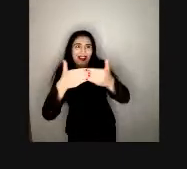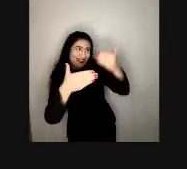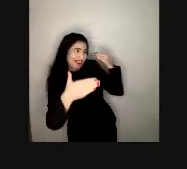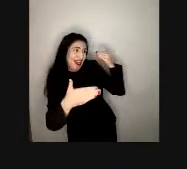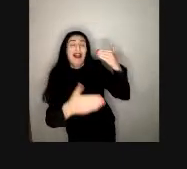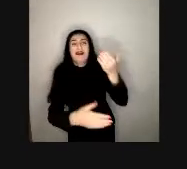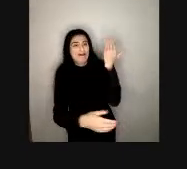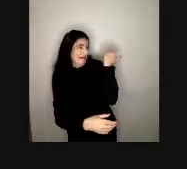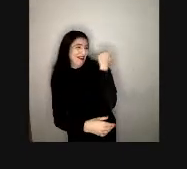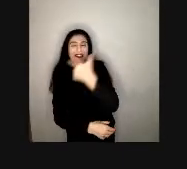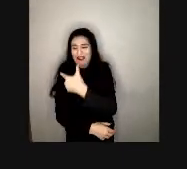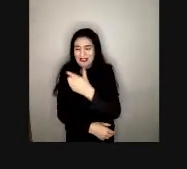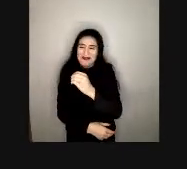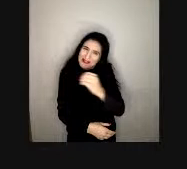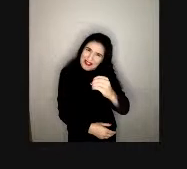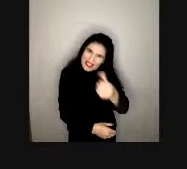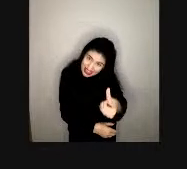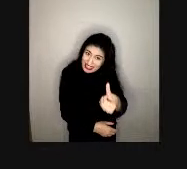2006,